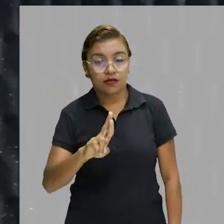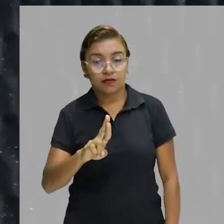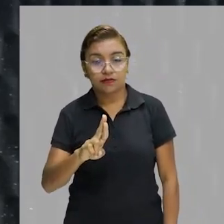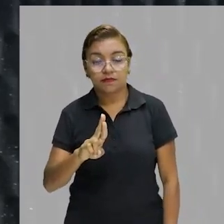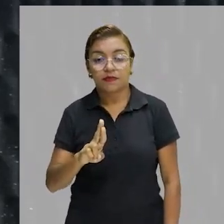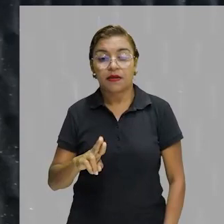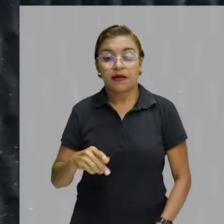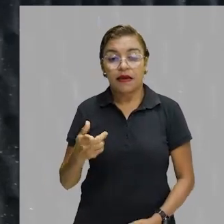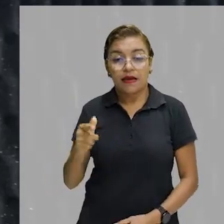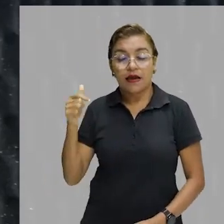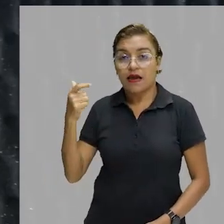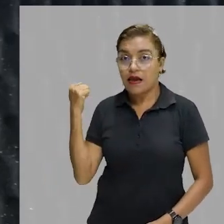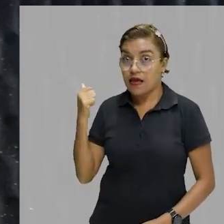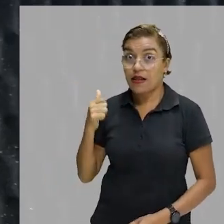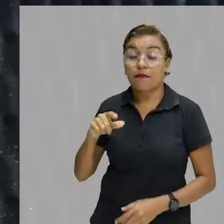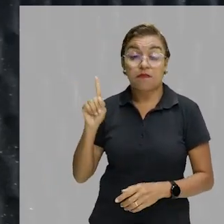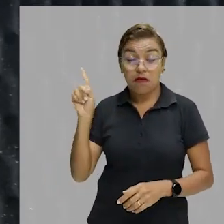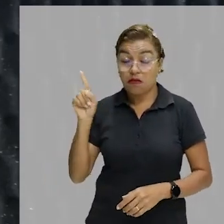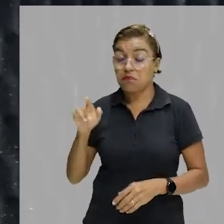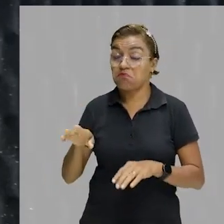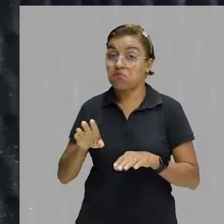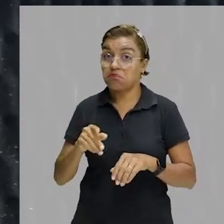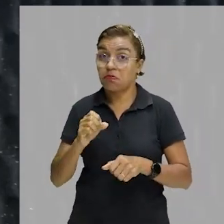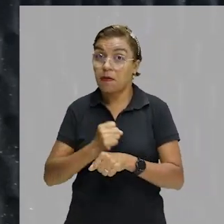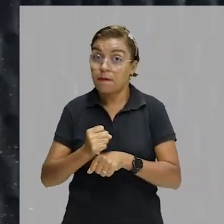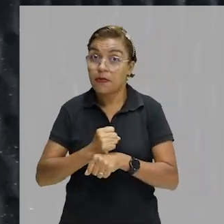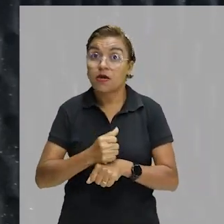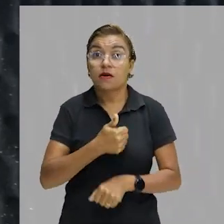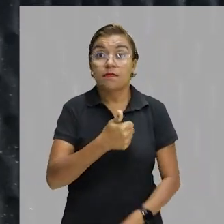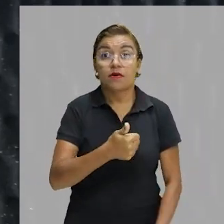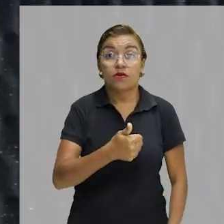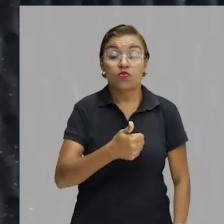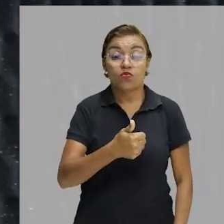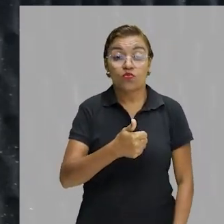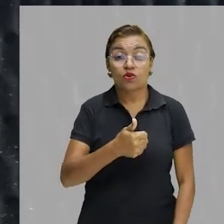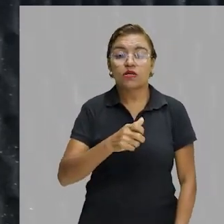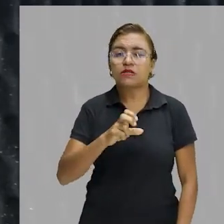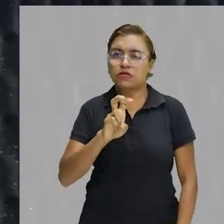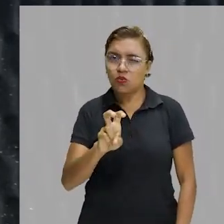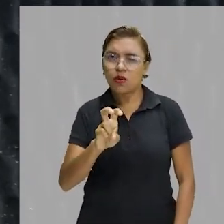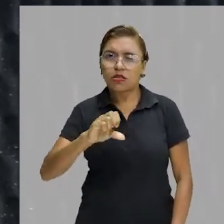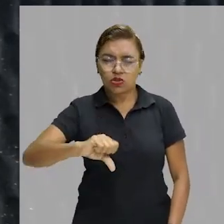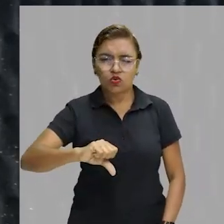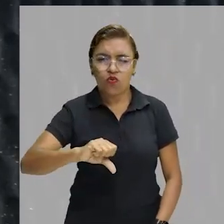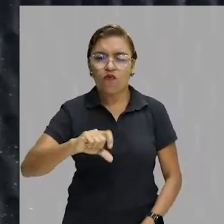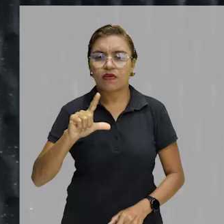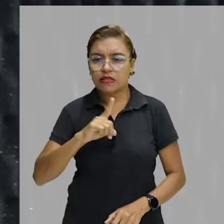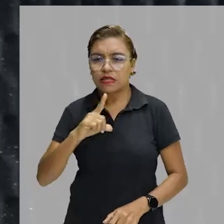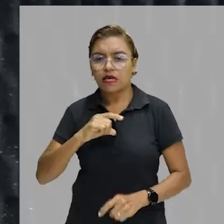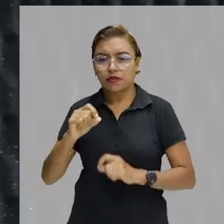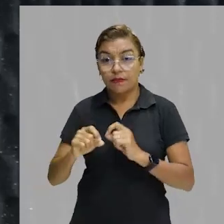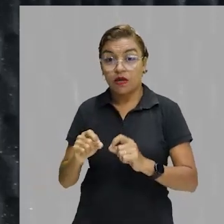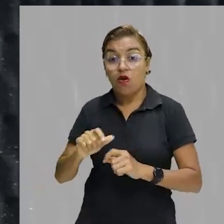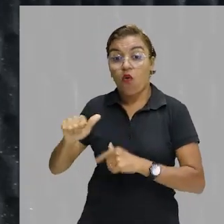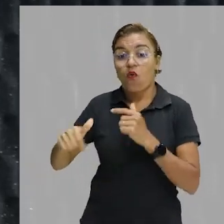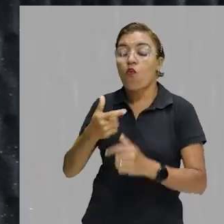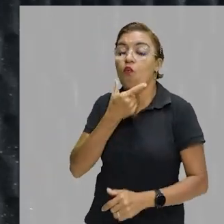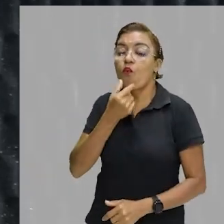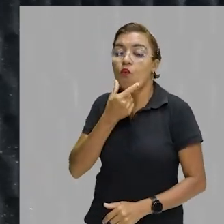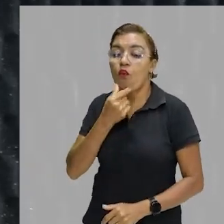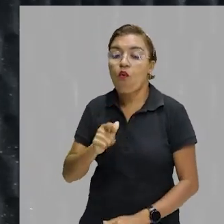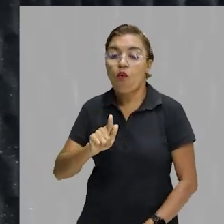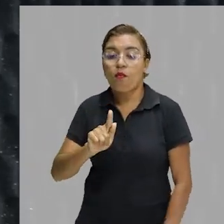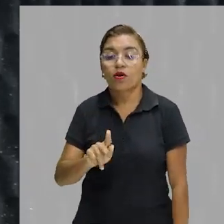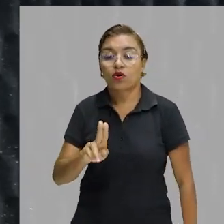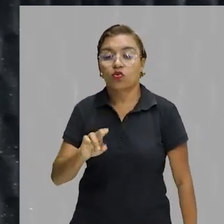foi a top 1, a primeira do ranking mundial do tênis. Aí nós temos aqui também o Gustavo Kirten, que tem